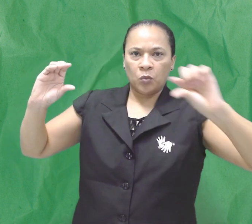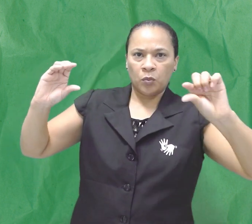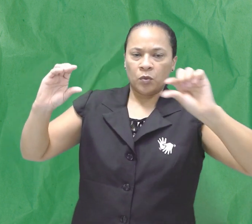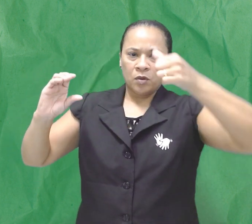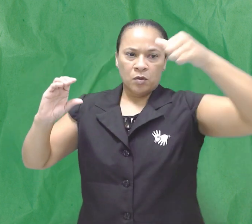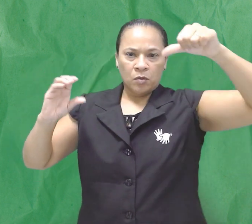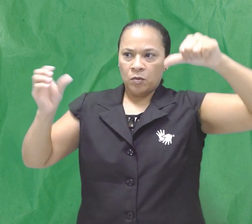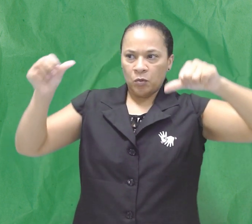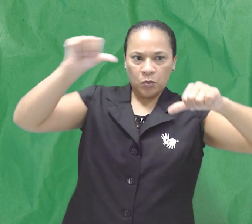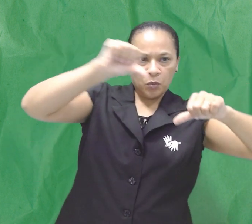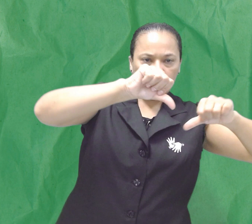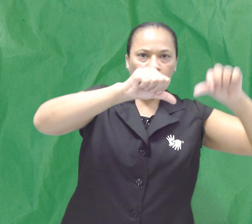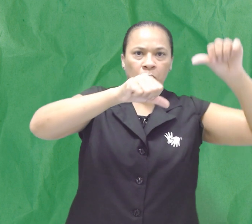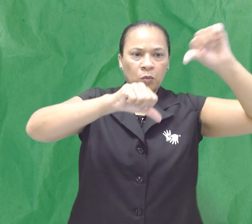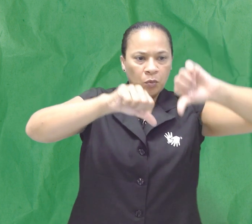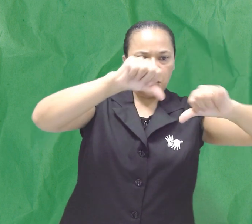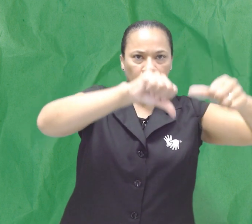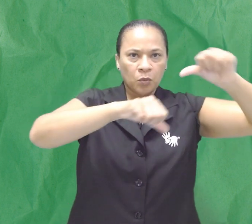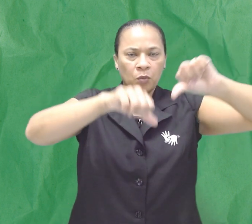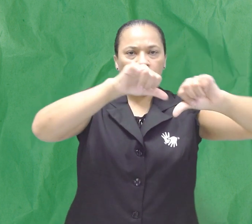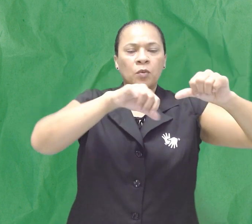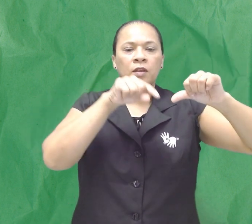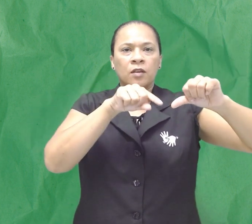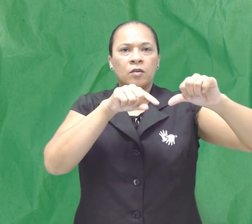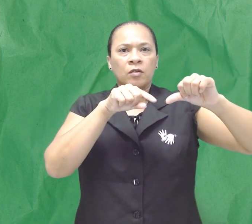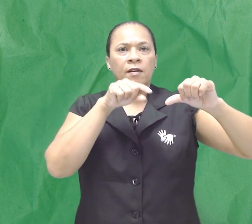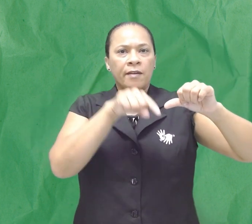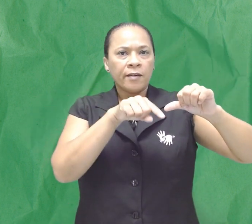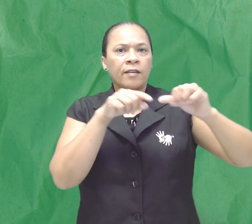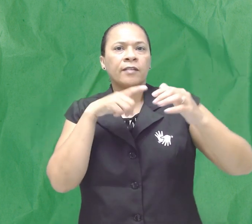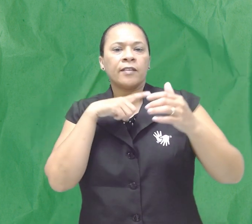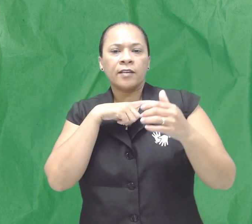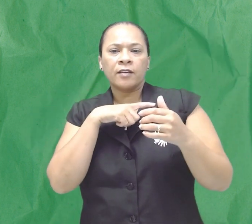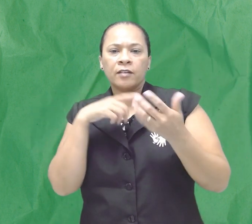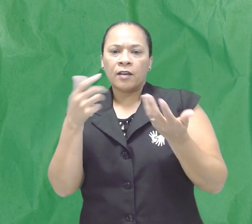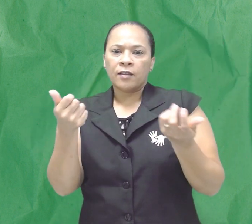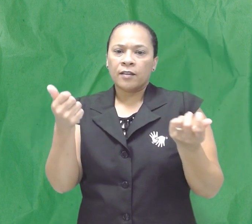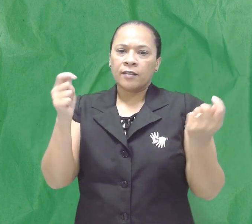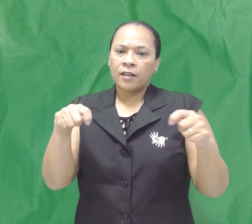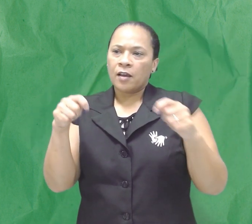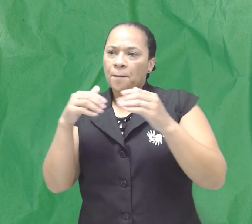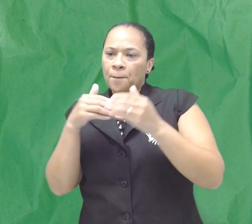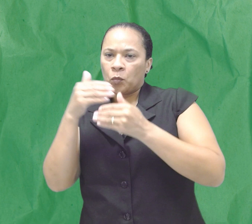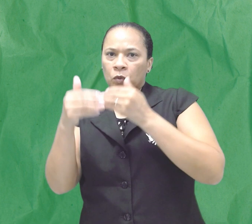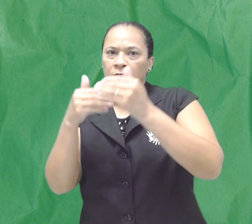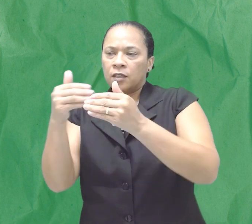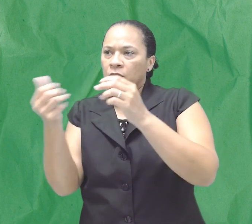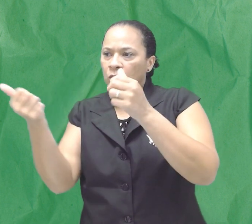nesse processo aqui de diluição, se eu tenho essa minha solução estoque e faço esse primeiro